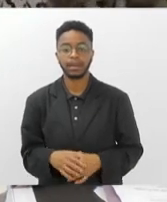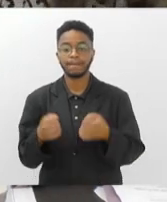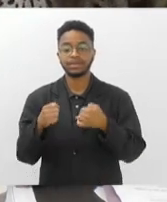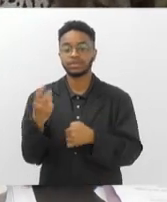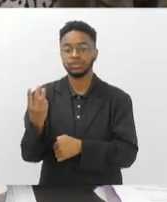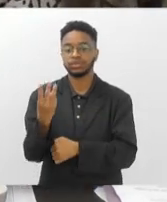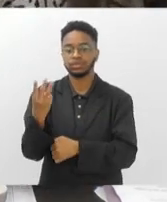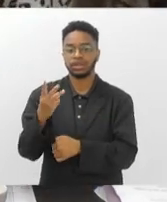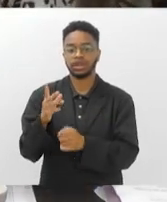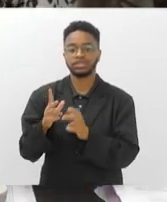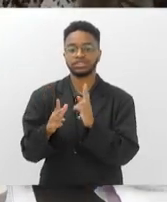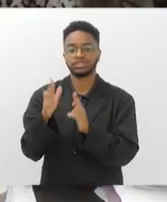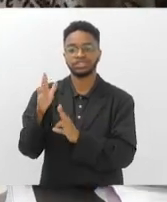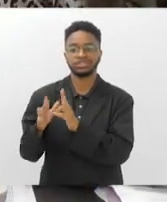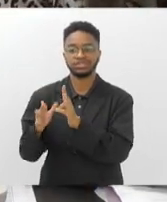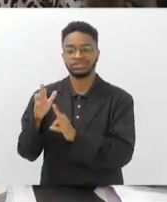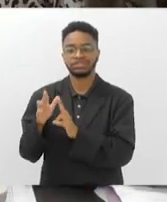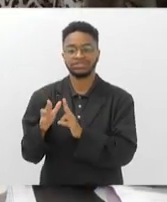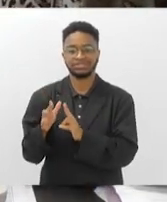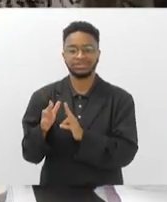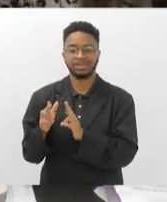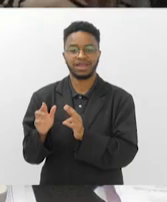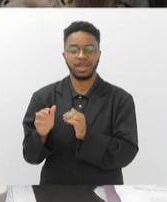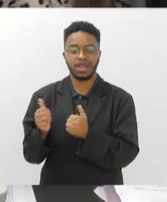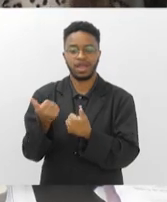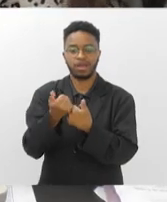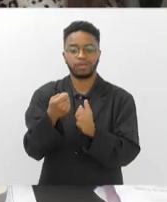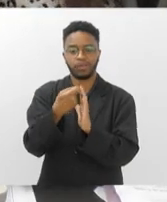três, né? Isso. Ou com autoria.